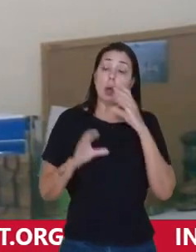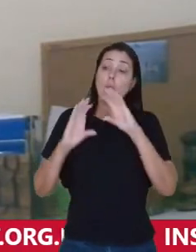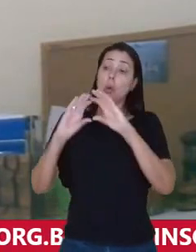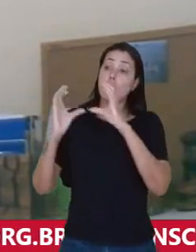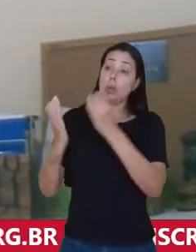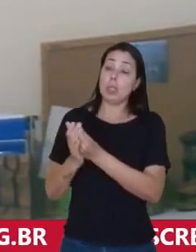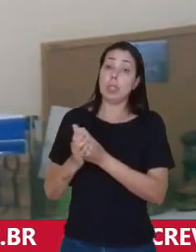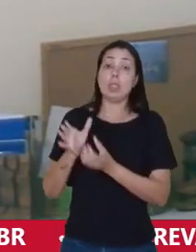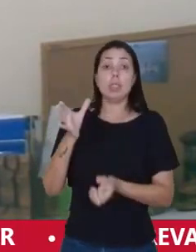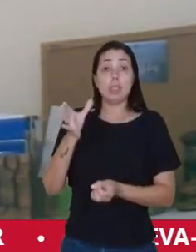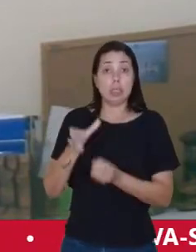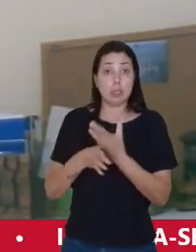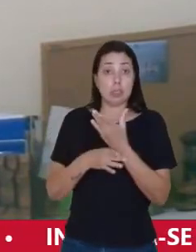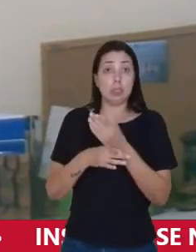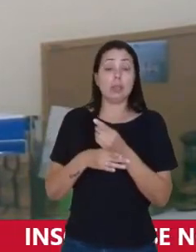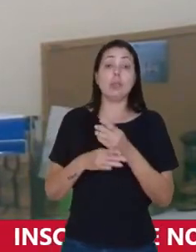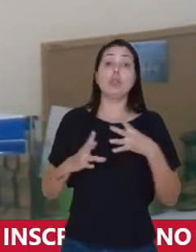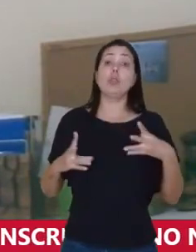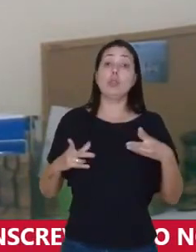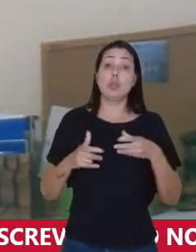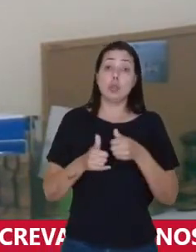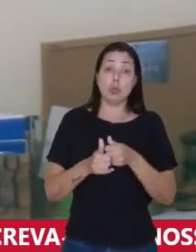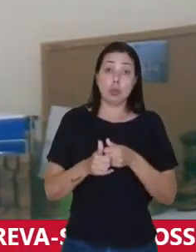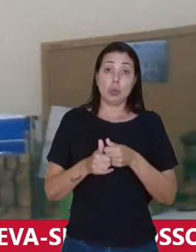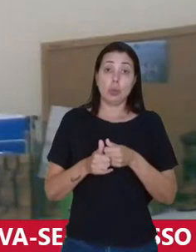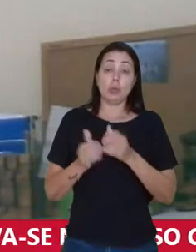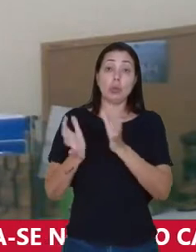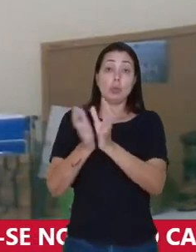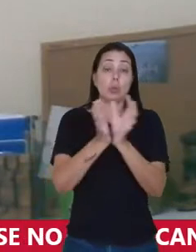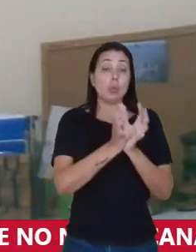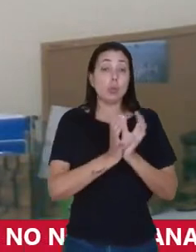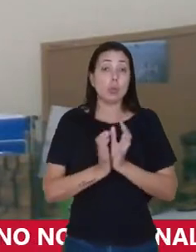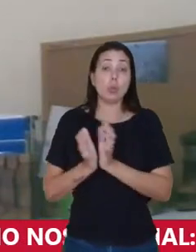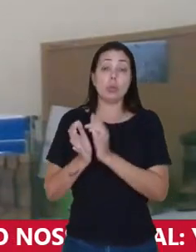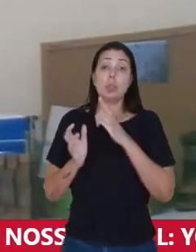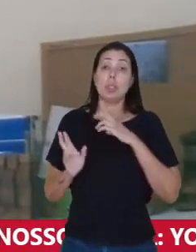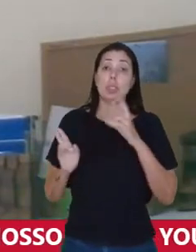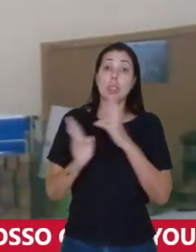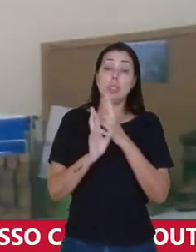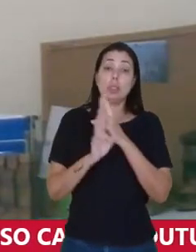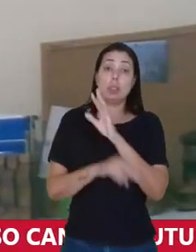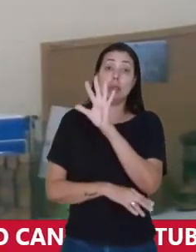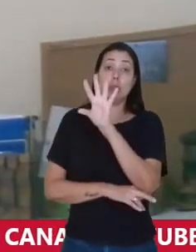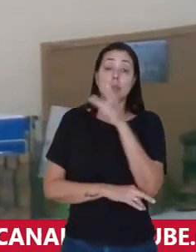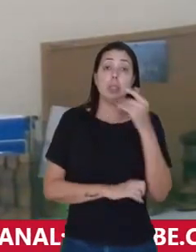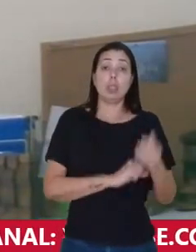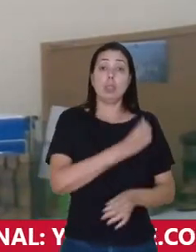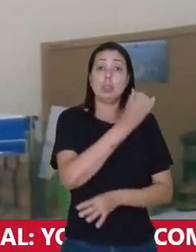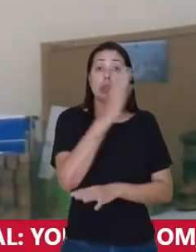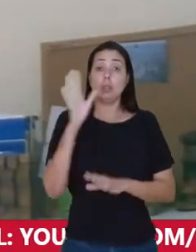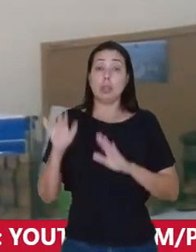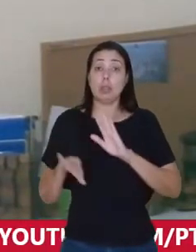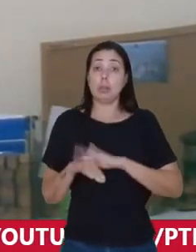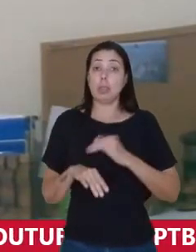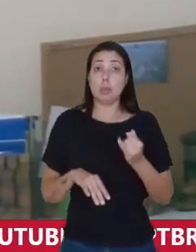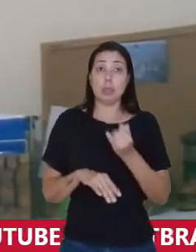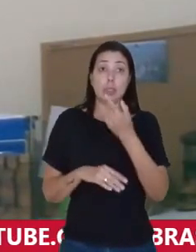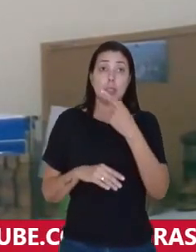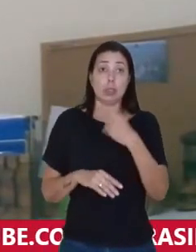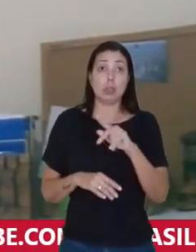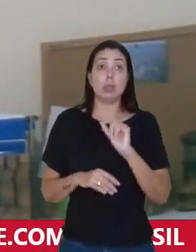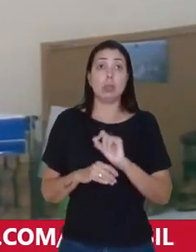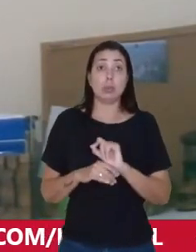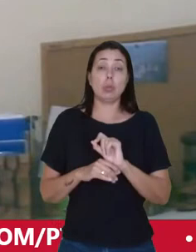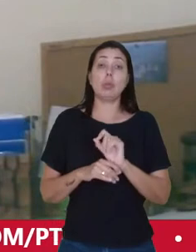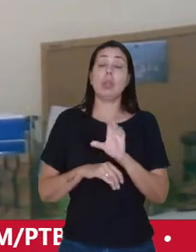de instauração de comunalidades por parte desses grupos que têm na relação com a natureza, né, parte fundamental da